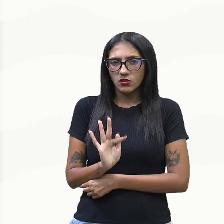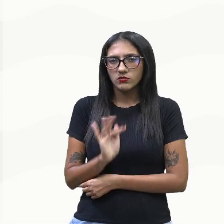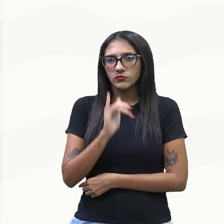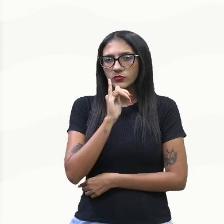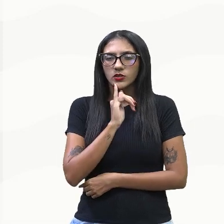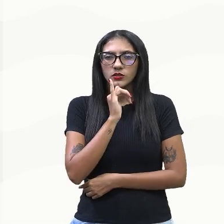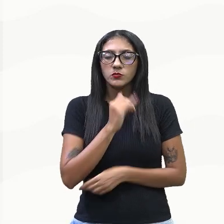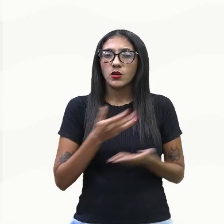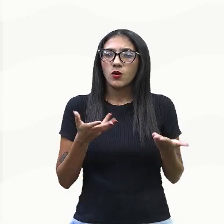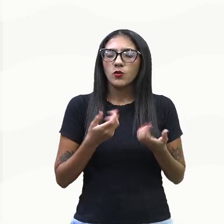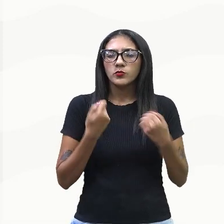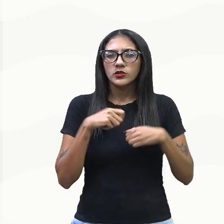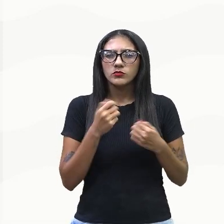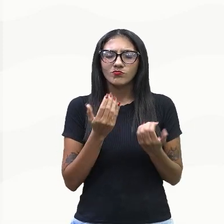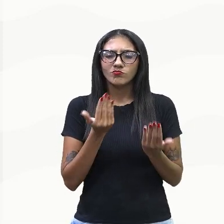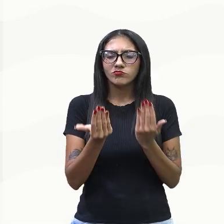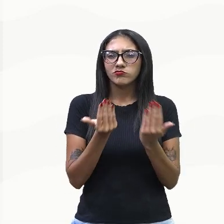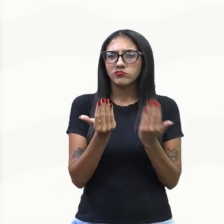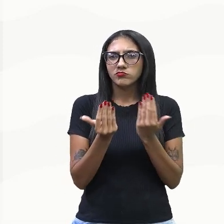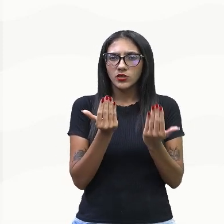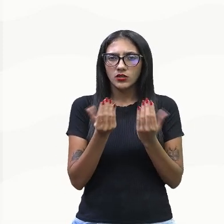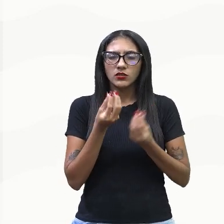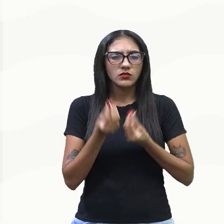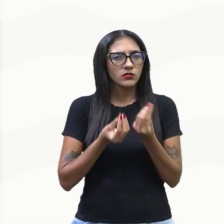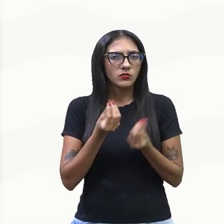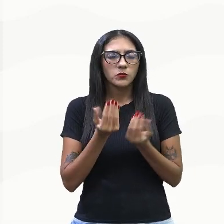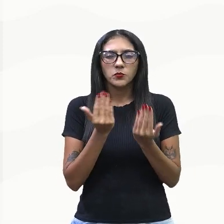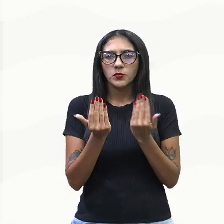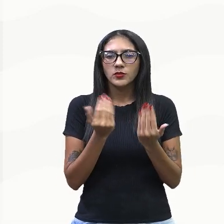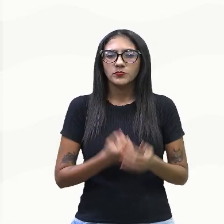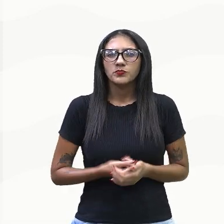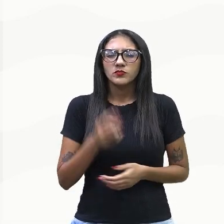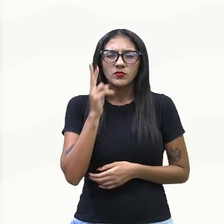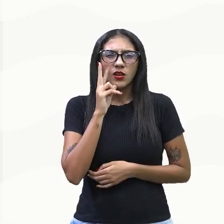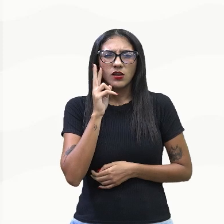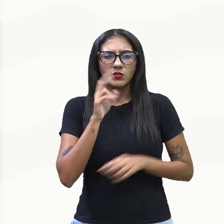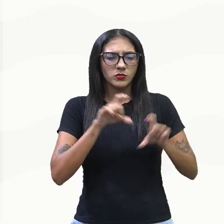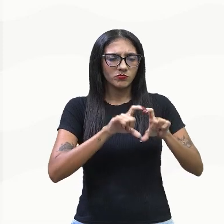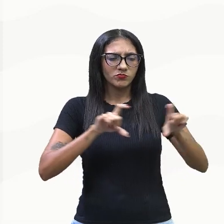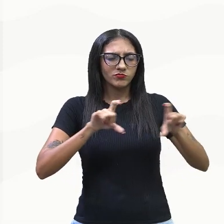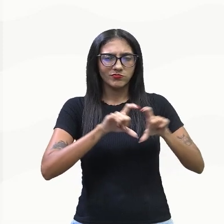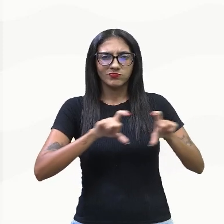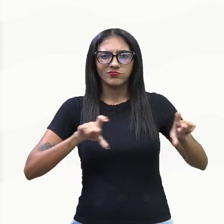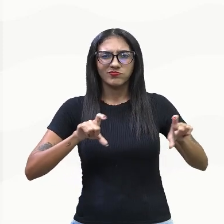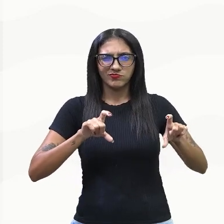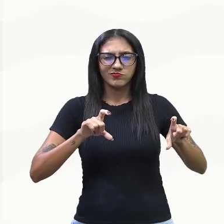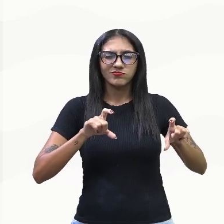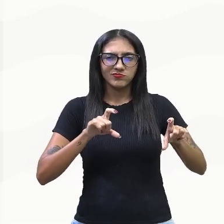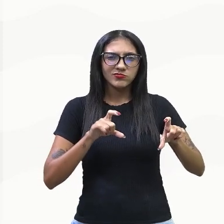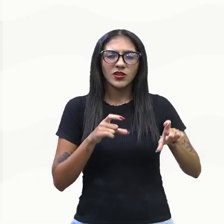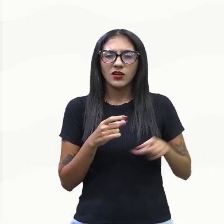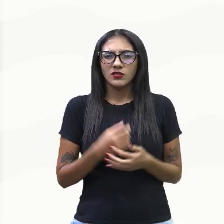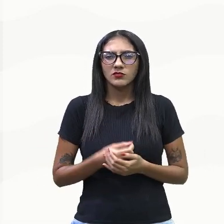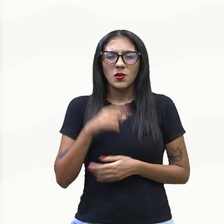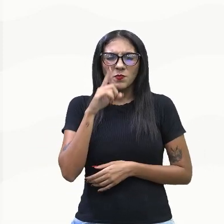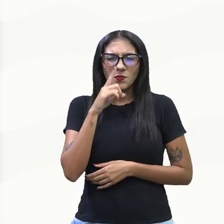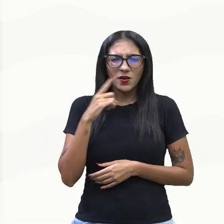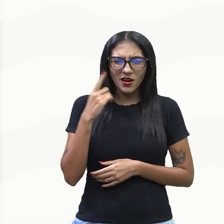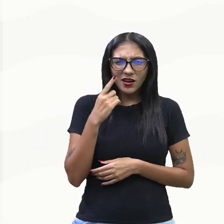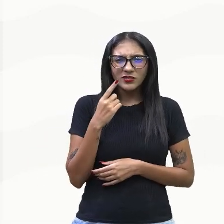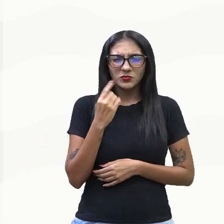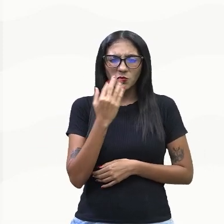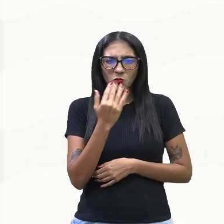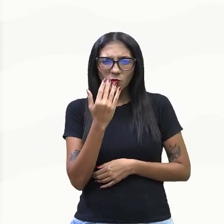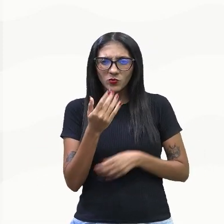vamos interpretar. Como, professor, que eu vou interpretar? Aquela imagenzinha do corpo, desde a pessoa magra, com um peso